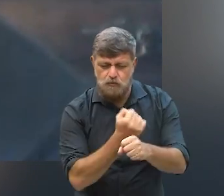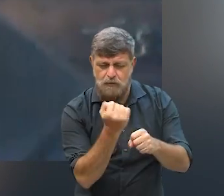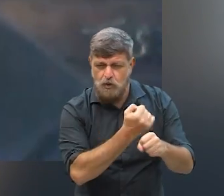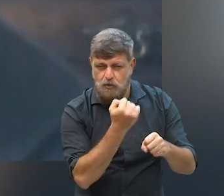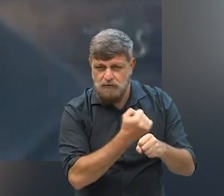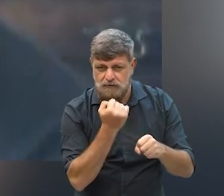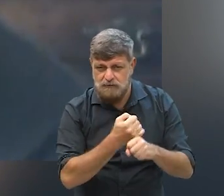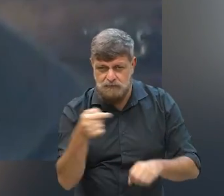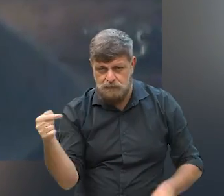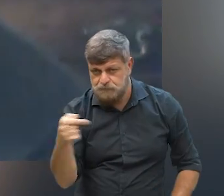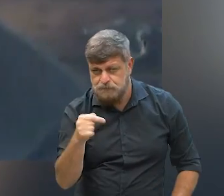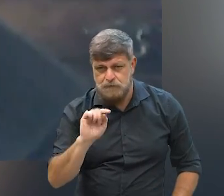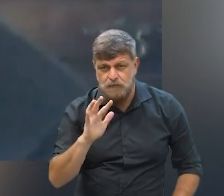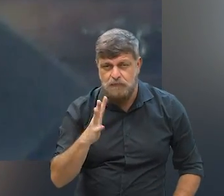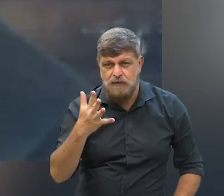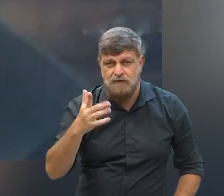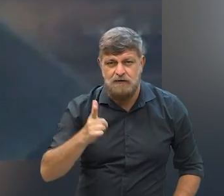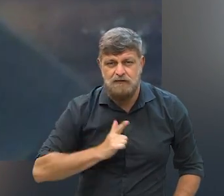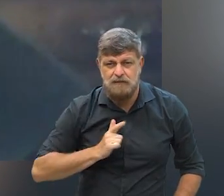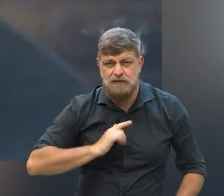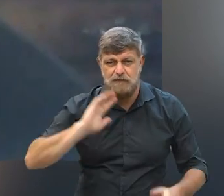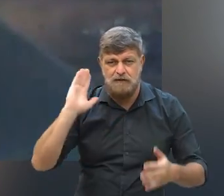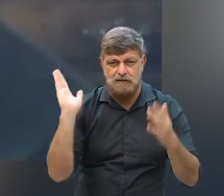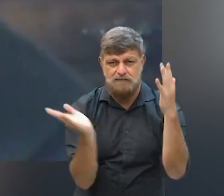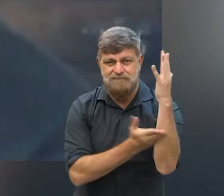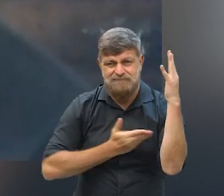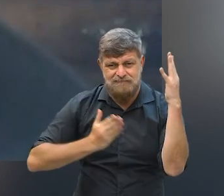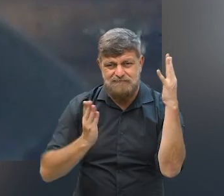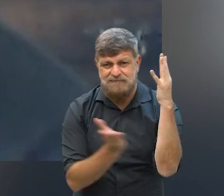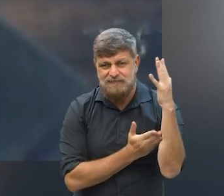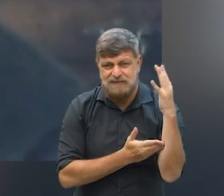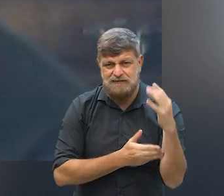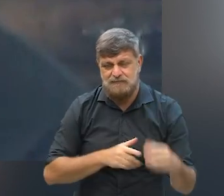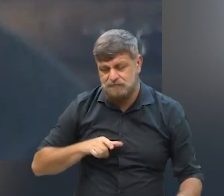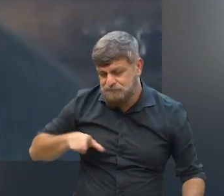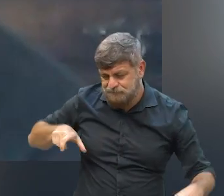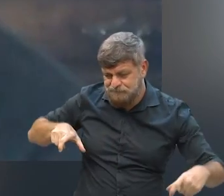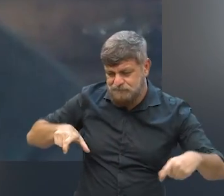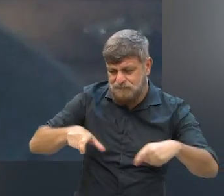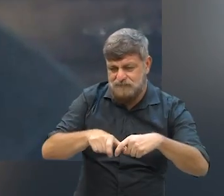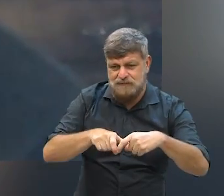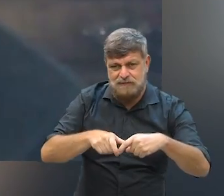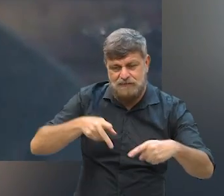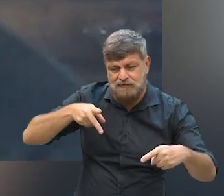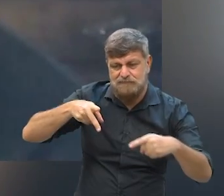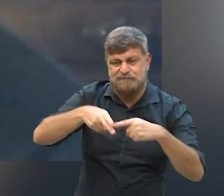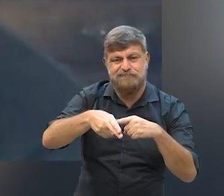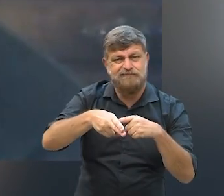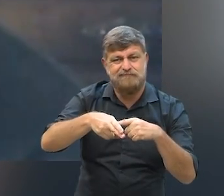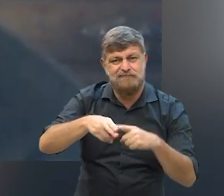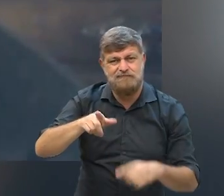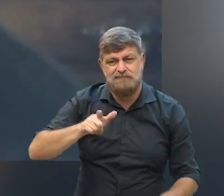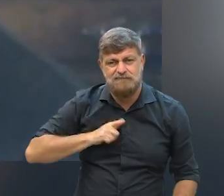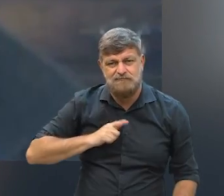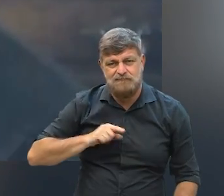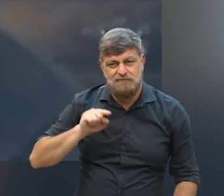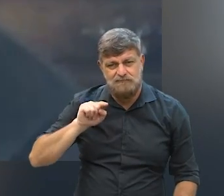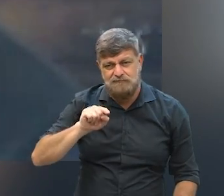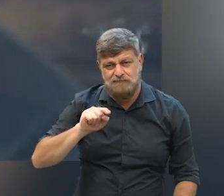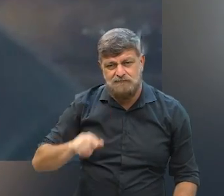empreendimento que, de alguma maneira, está cortando um dos corredores ecológicos que